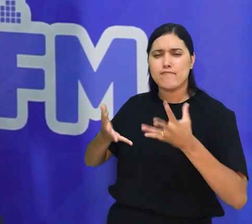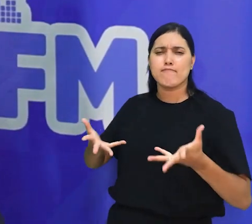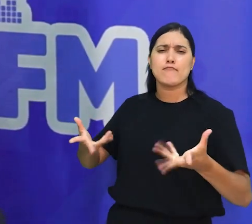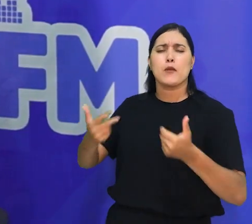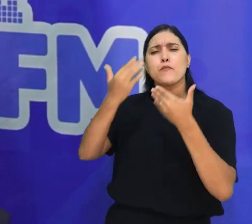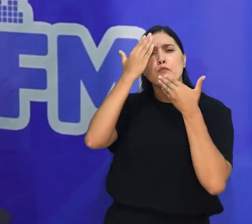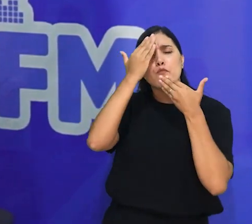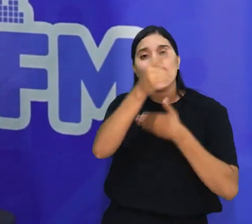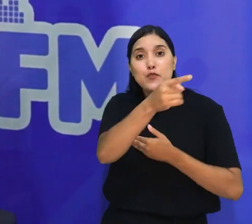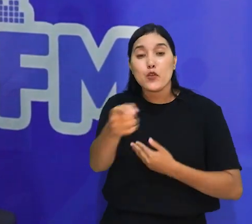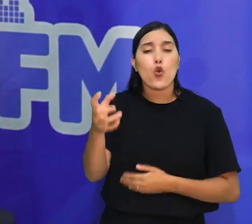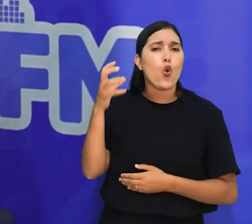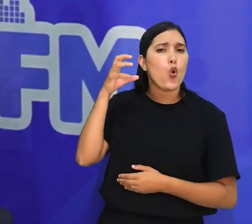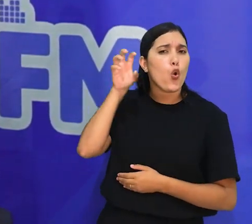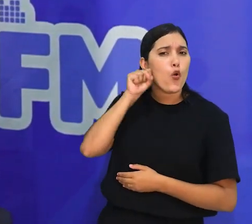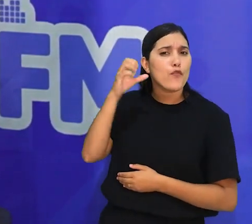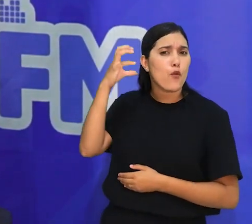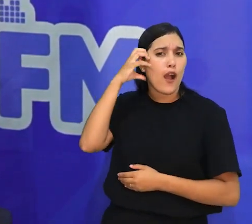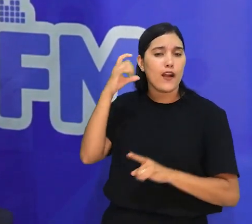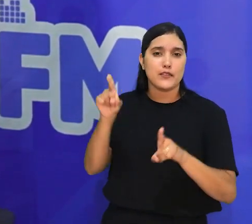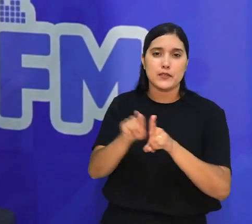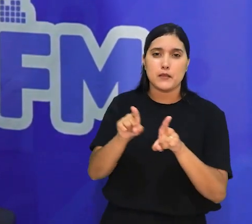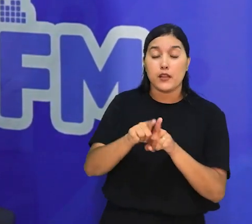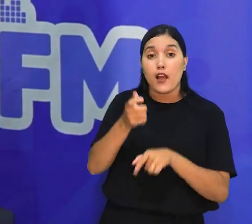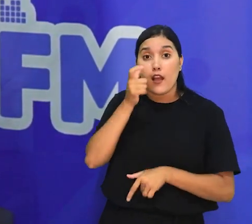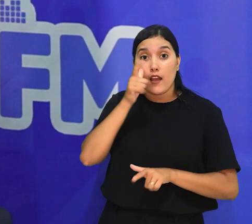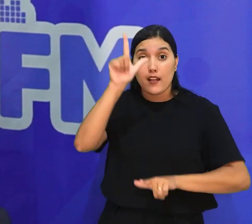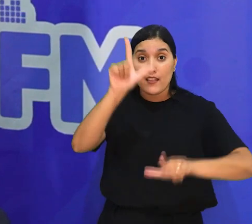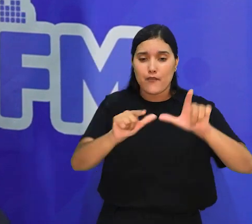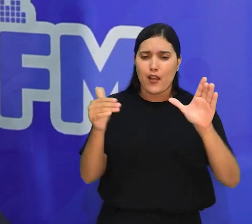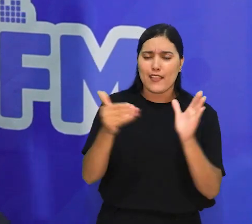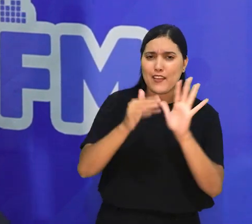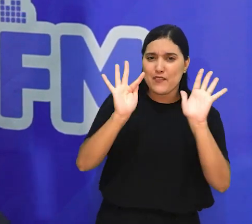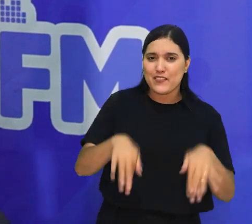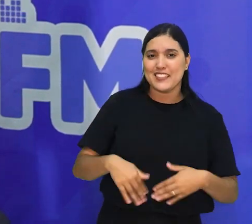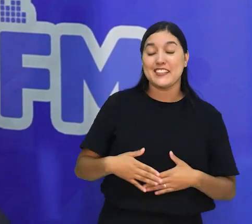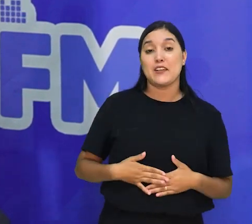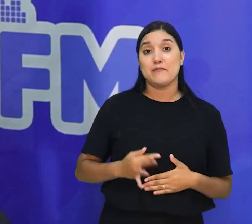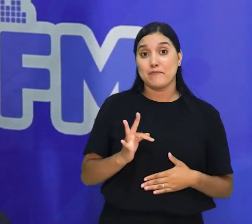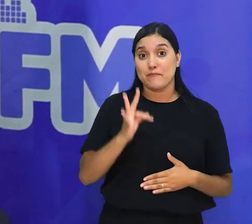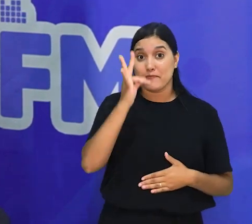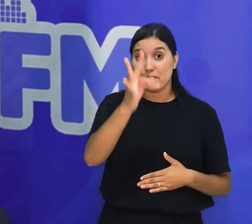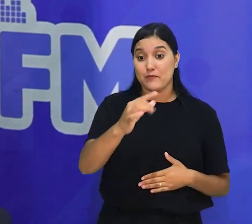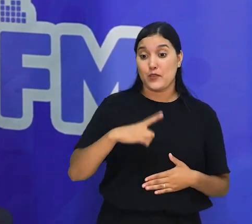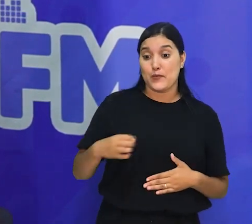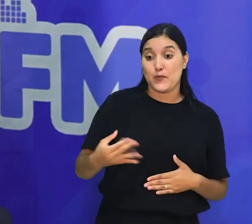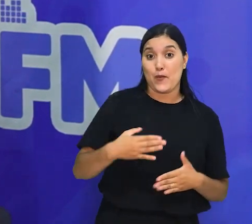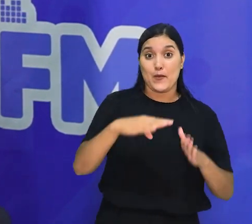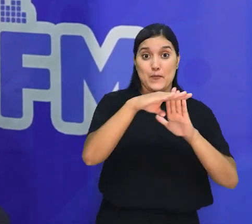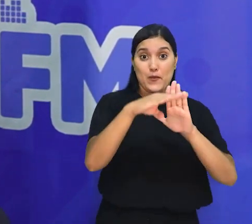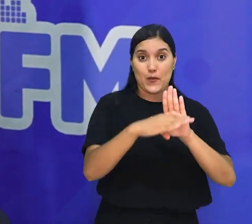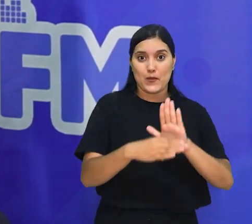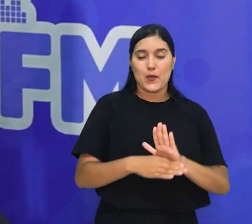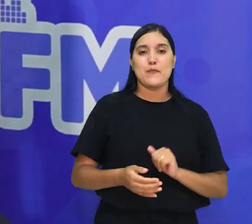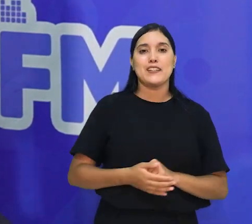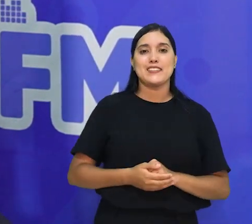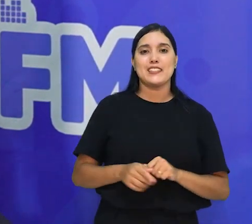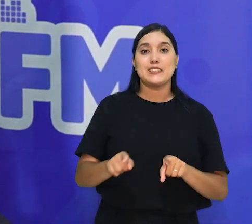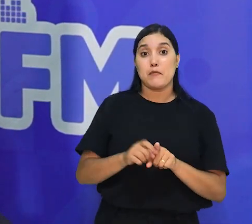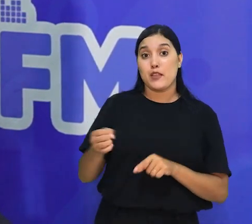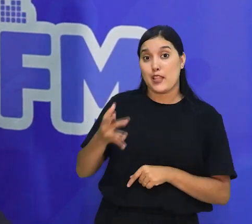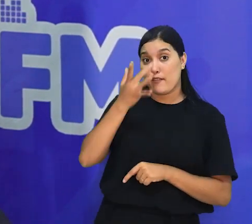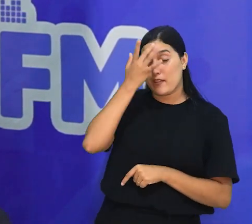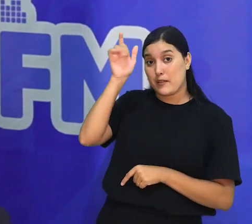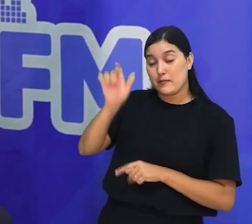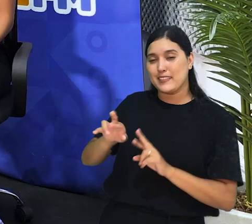caro ouvinte, telespectador que ficou com a gente até o fim. Nós estaremos em breve com uma nova programação, com um novo